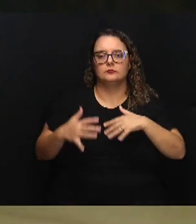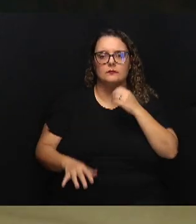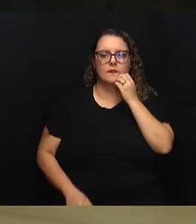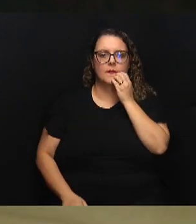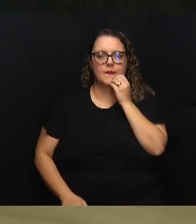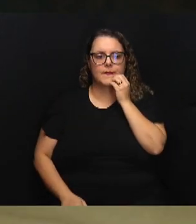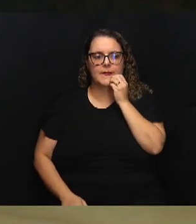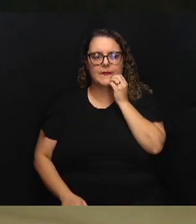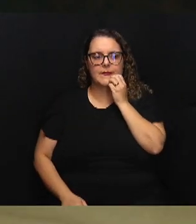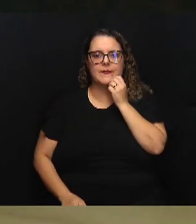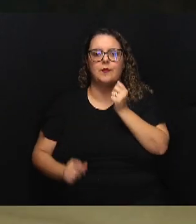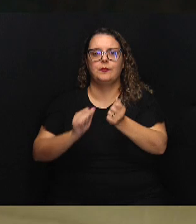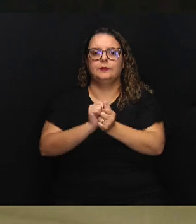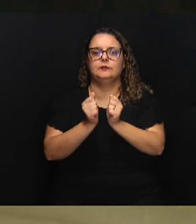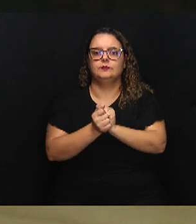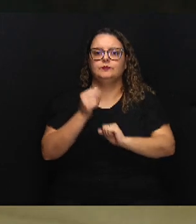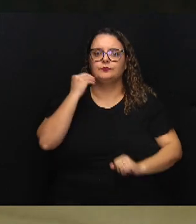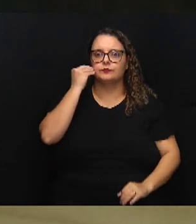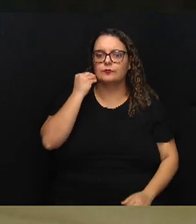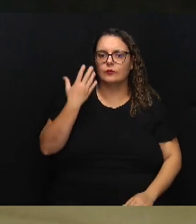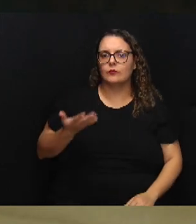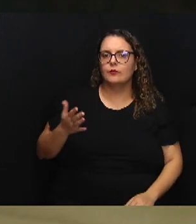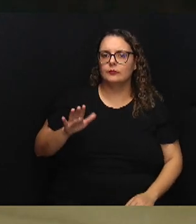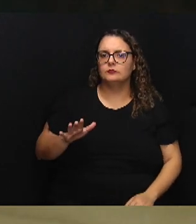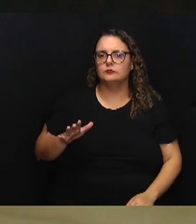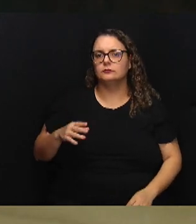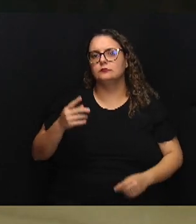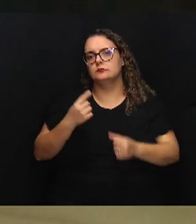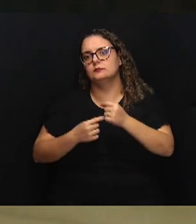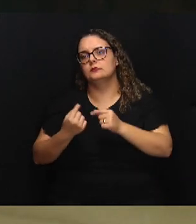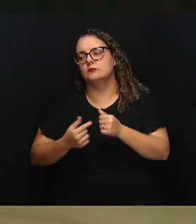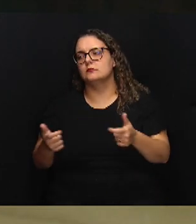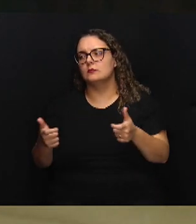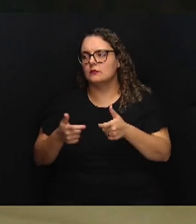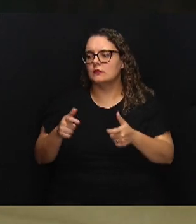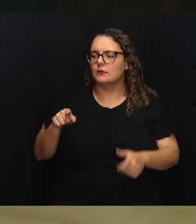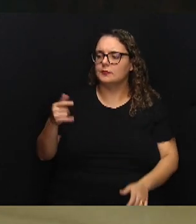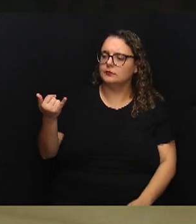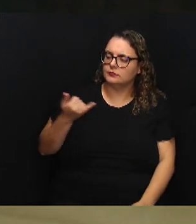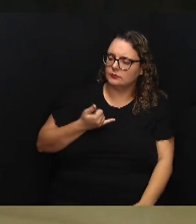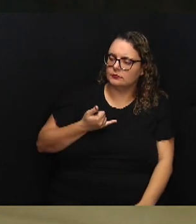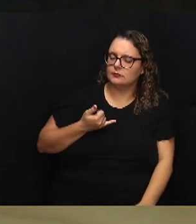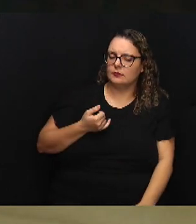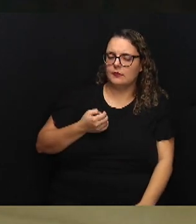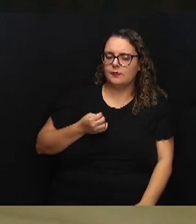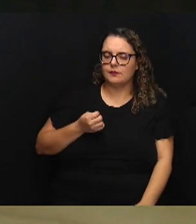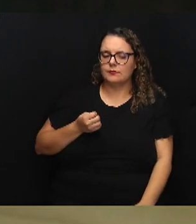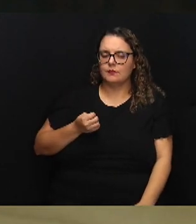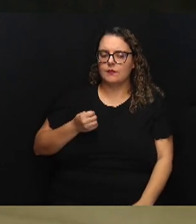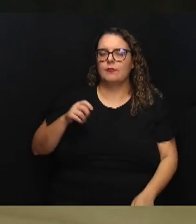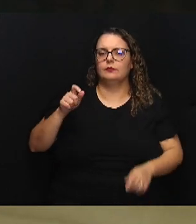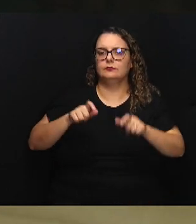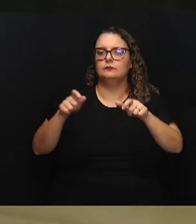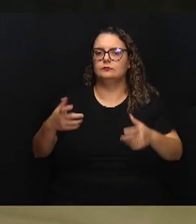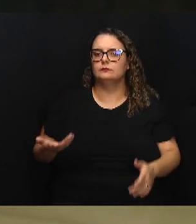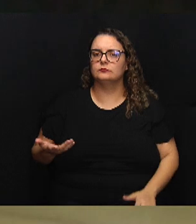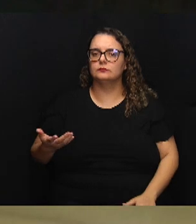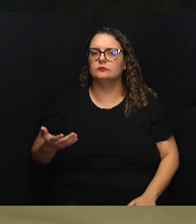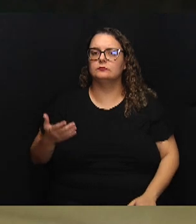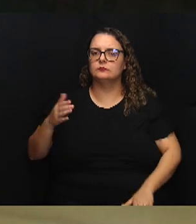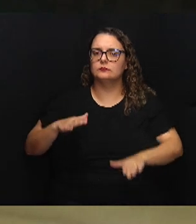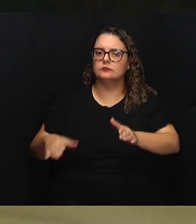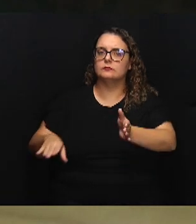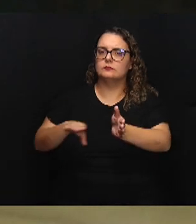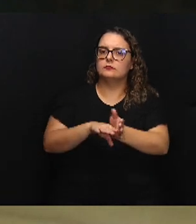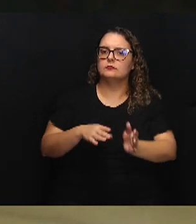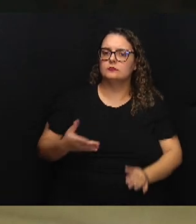busca experiências, mas o orçamento está reduzido. Você falou de pessoas que às vezes chegam falando, olha,